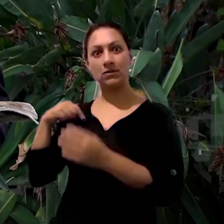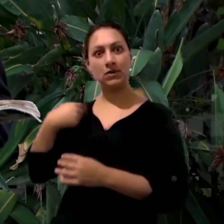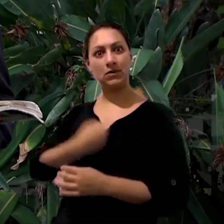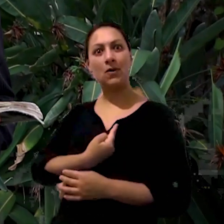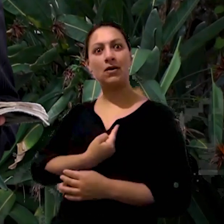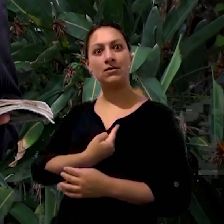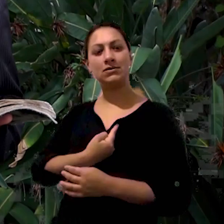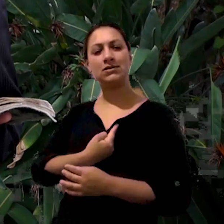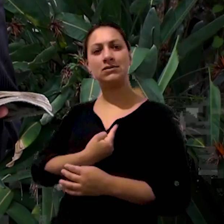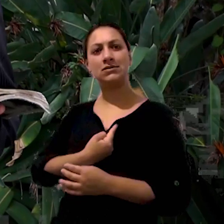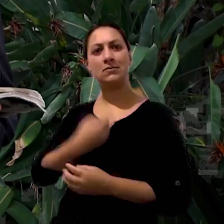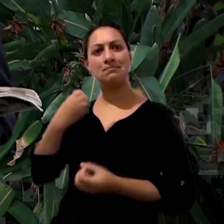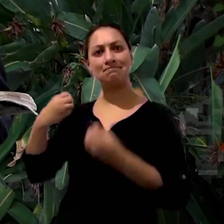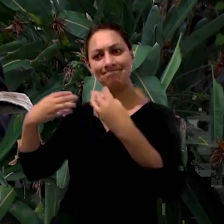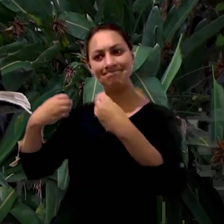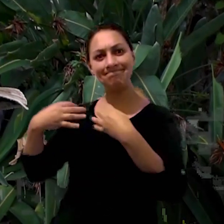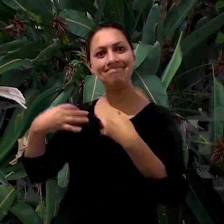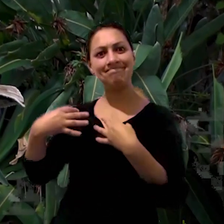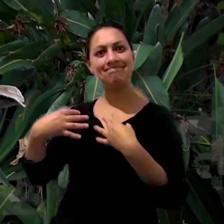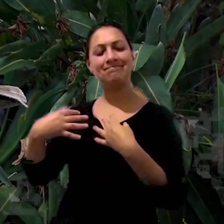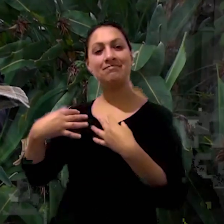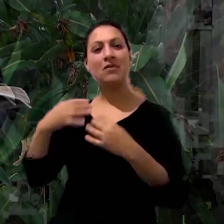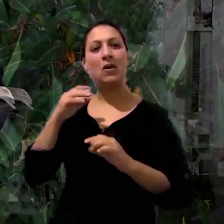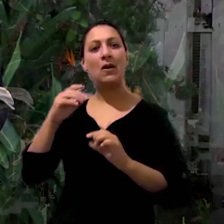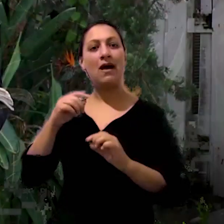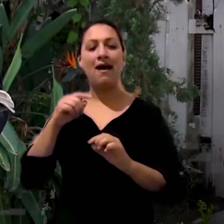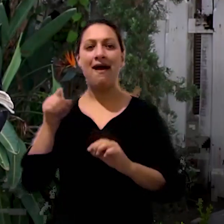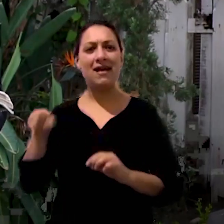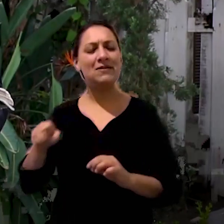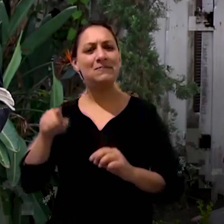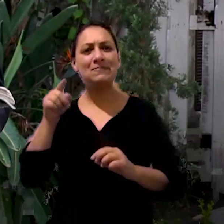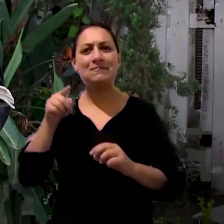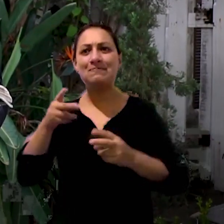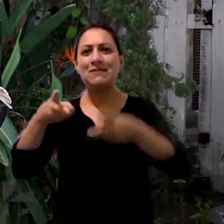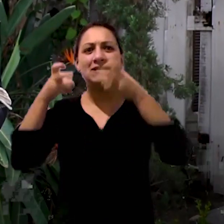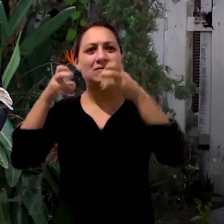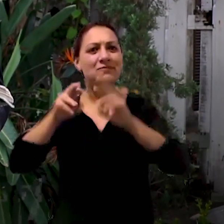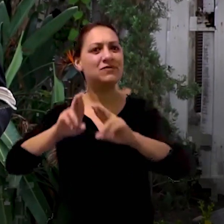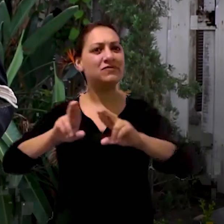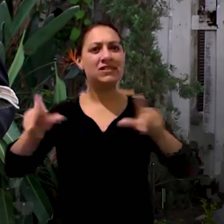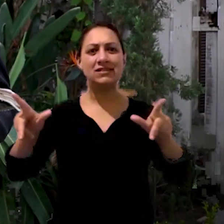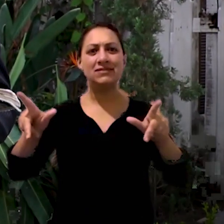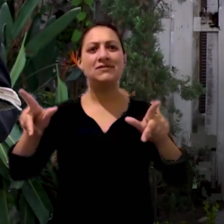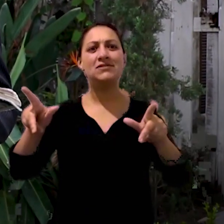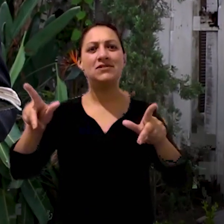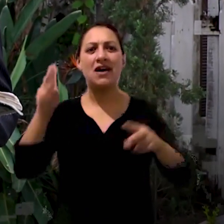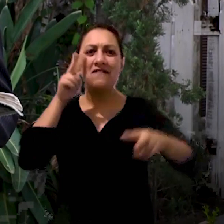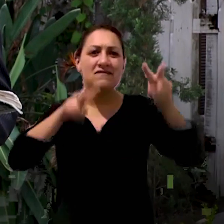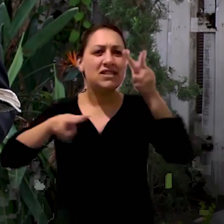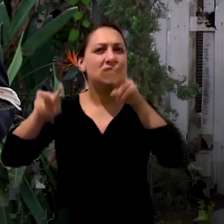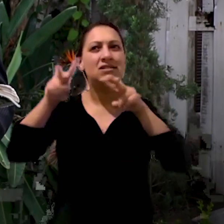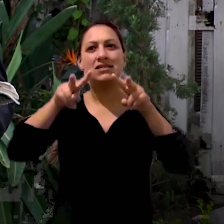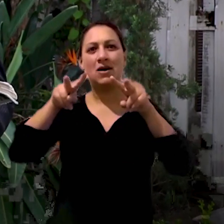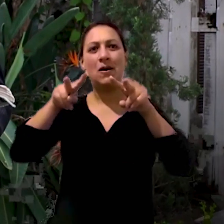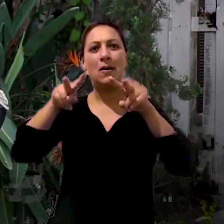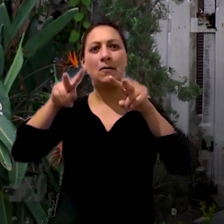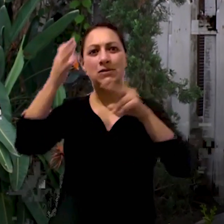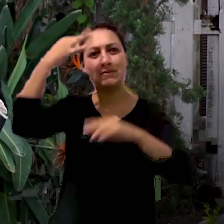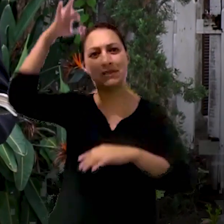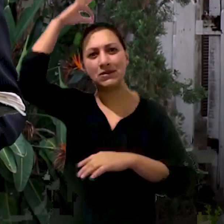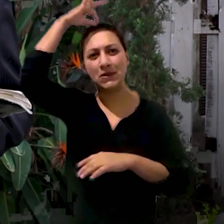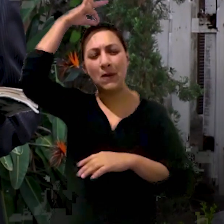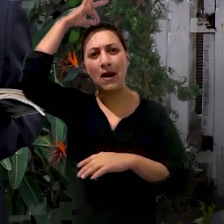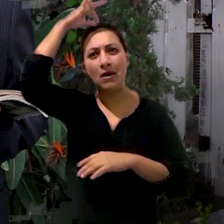vida. Eliseu viu a situação de modo diferente. Do seu ponto de vista espiritual, o exército não representava